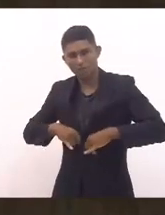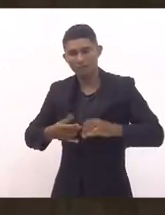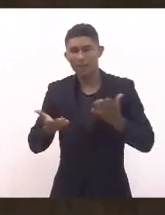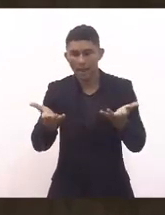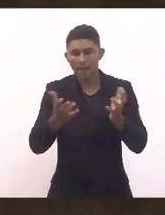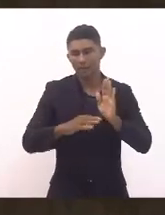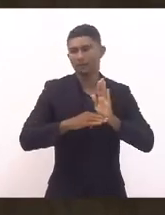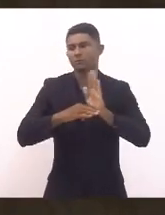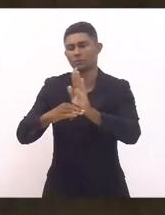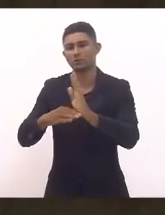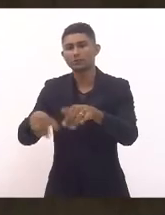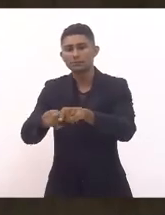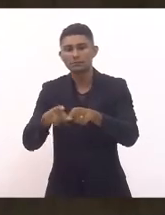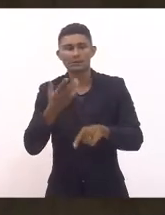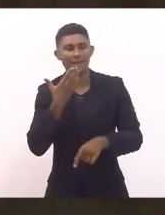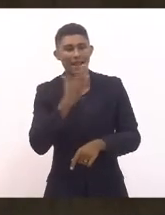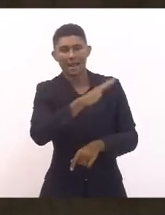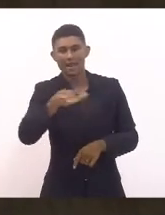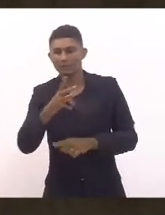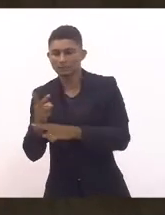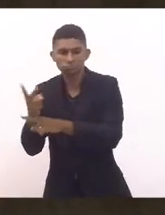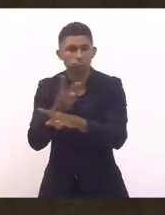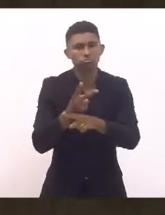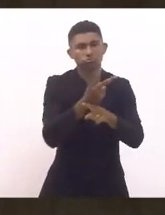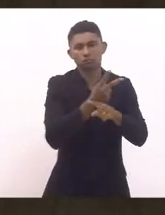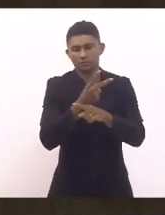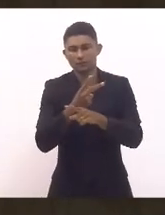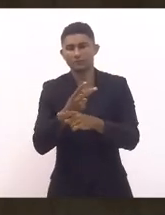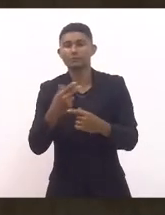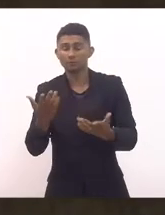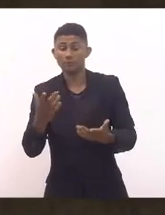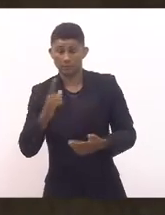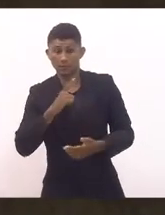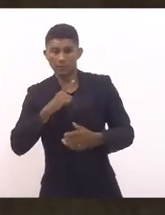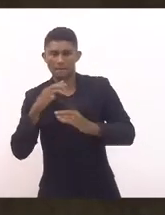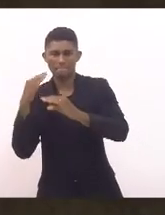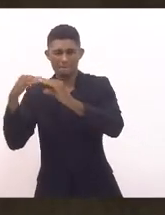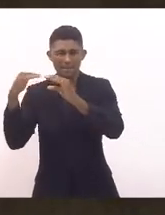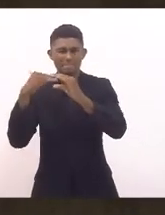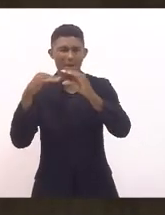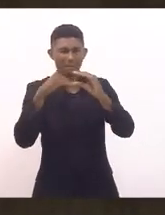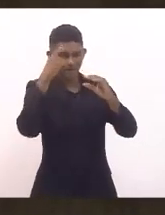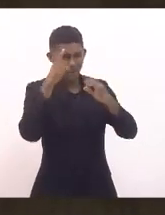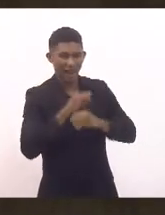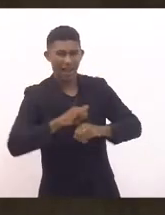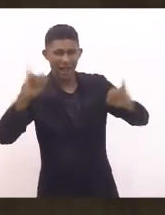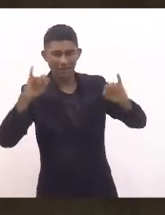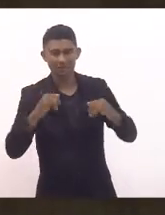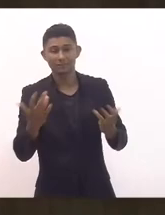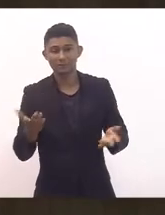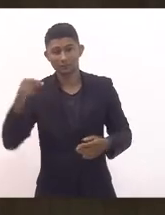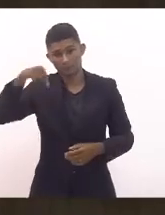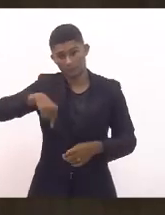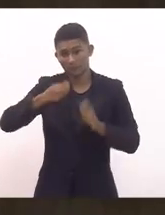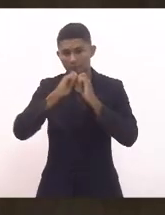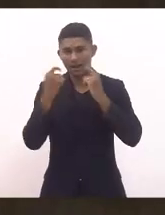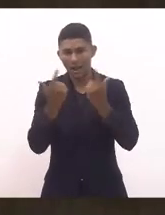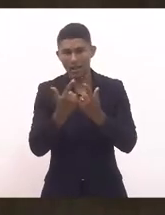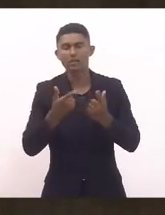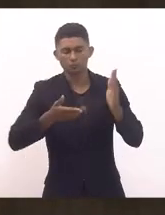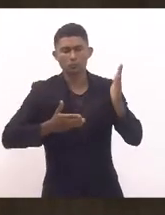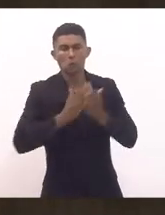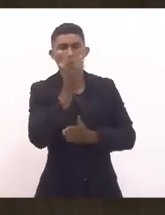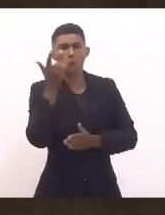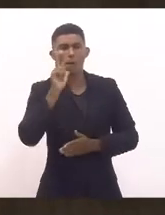a busca dessas crianças. Então, desde o Alerta PRI, que essa casa aprovou, o deputado Clinoploc defendeu